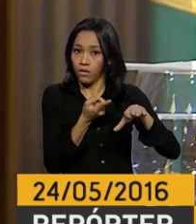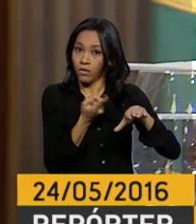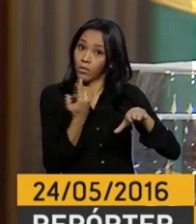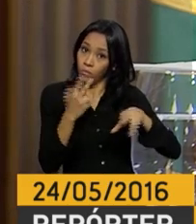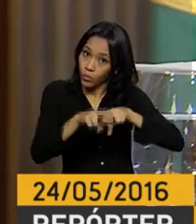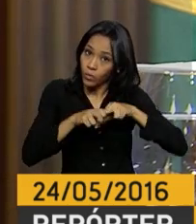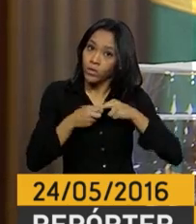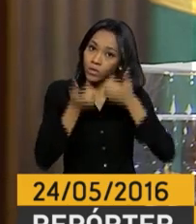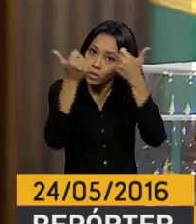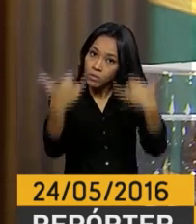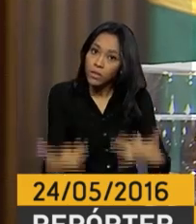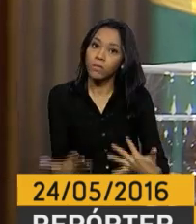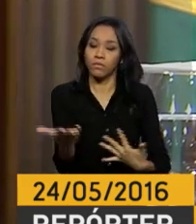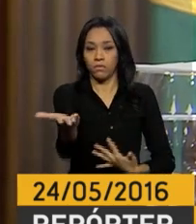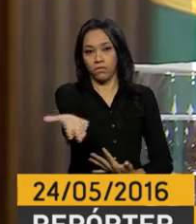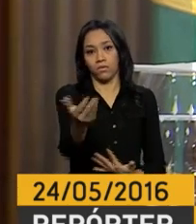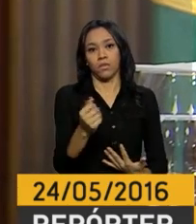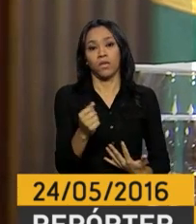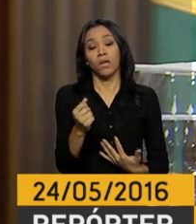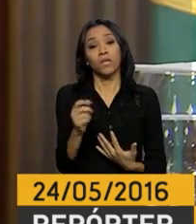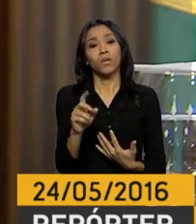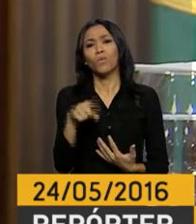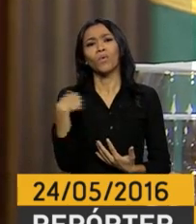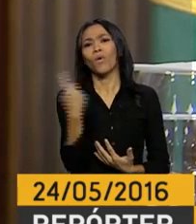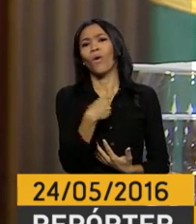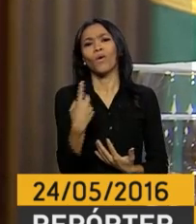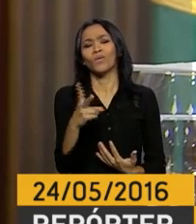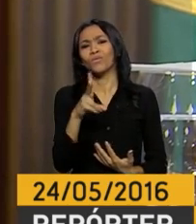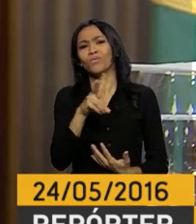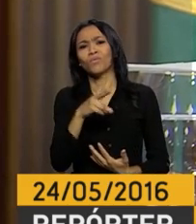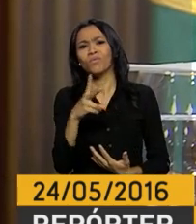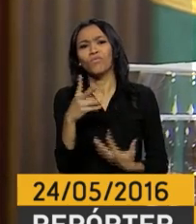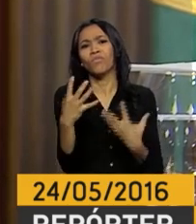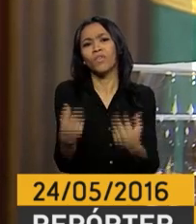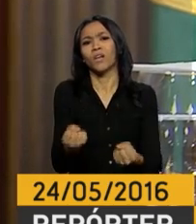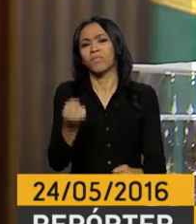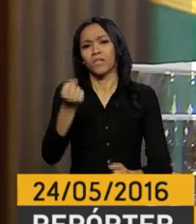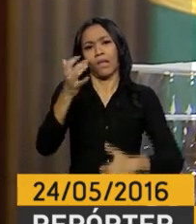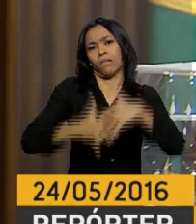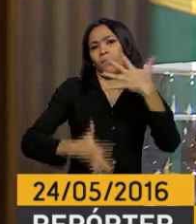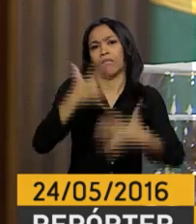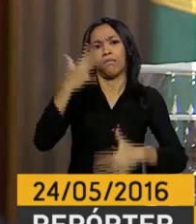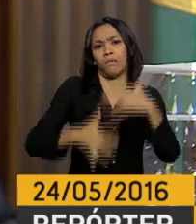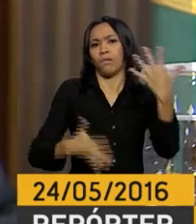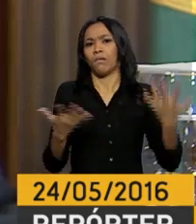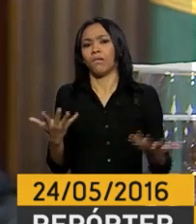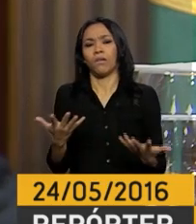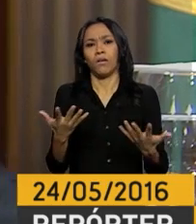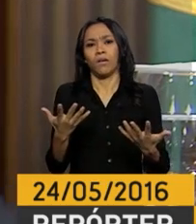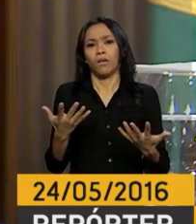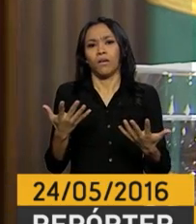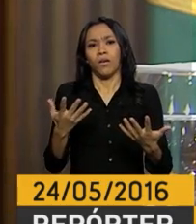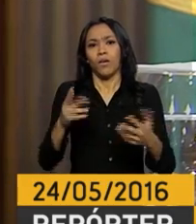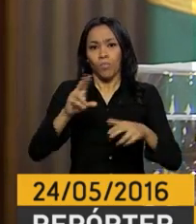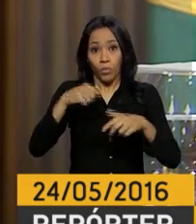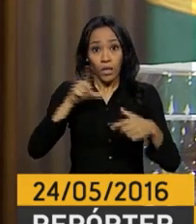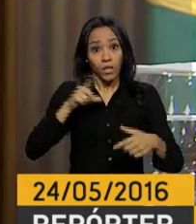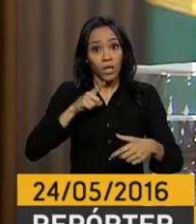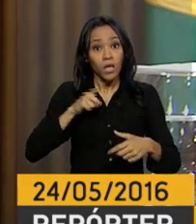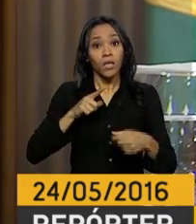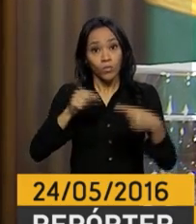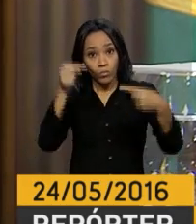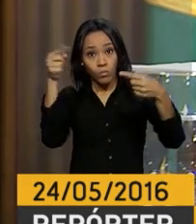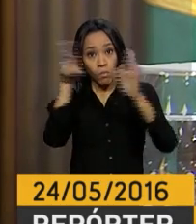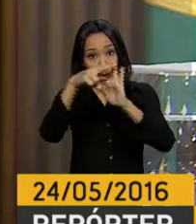digo, nós não vamos impedir a apuração com vistas à moralidade pública, à